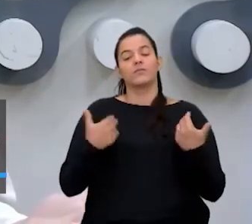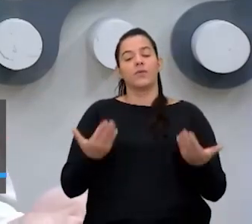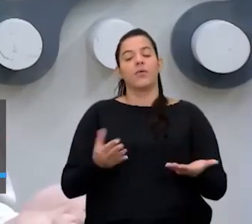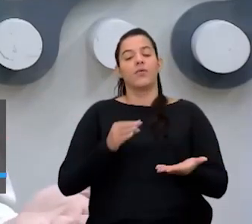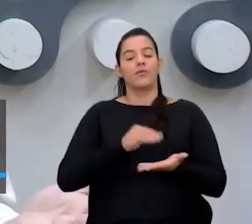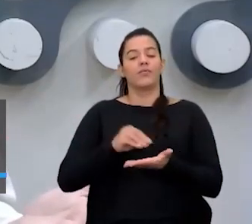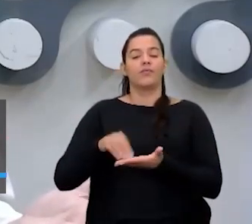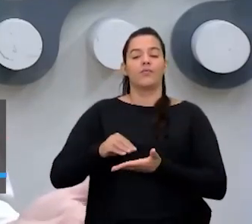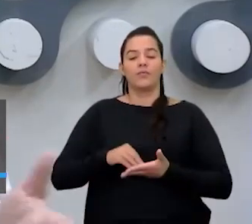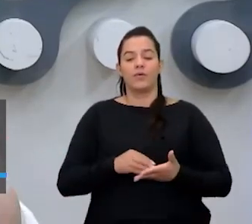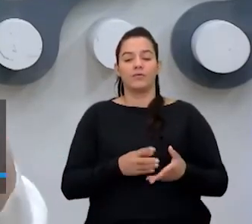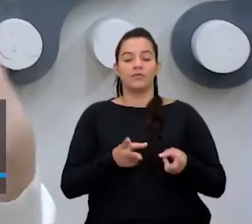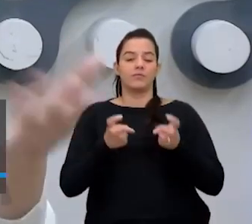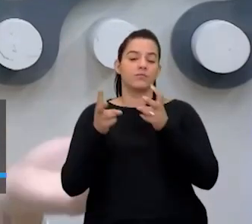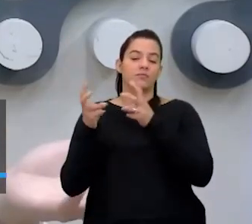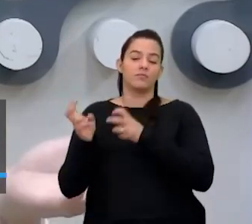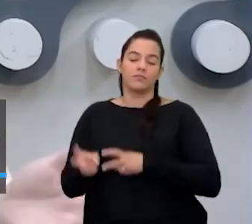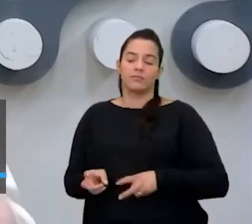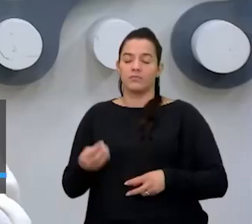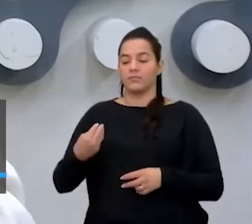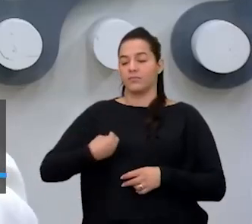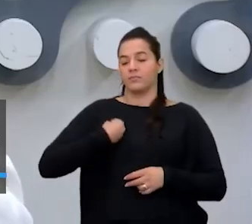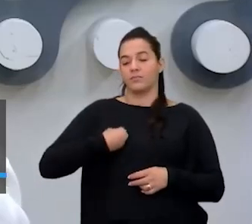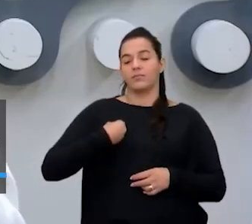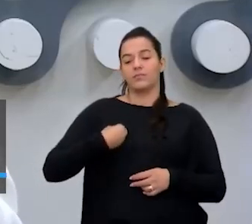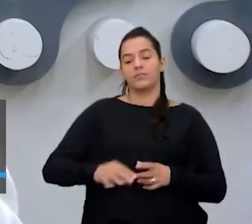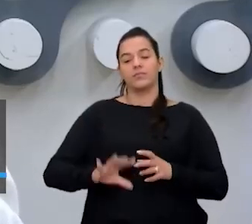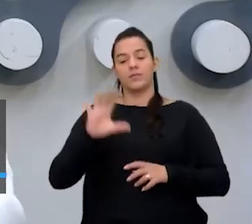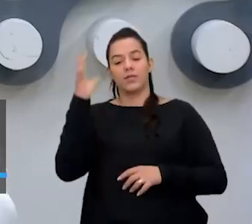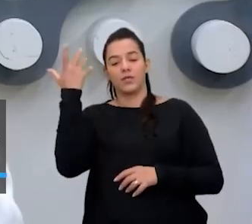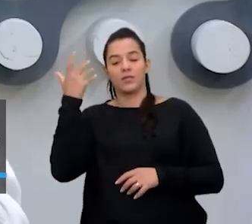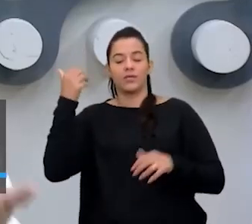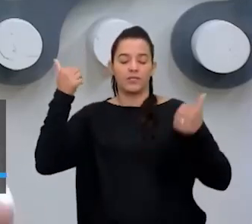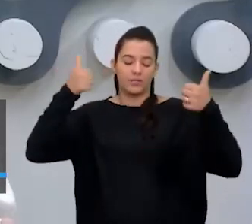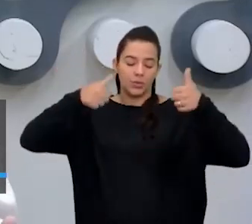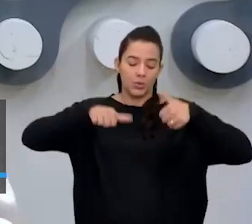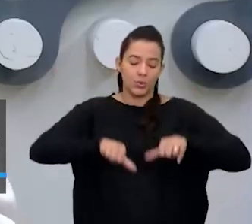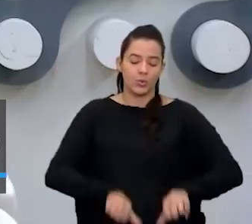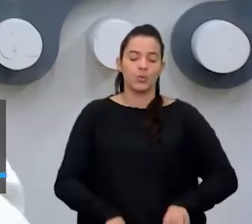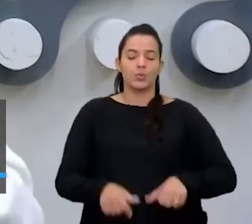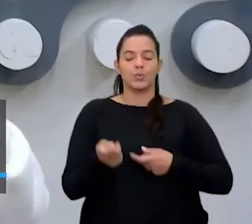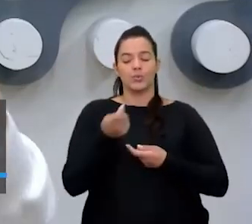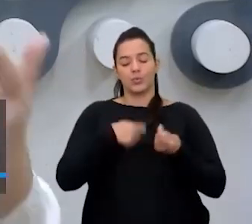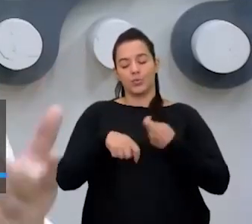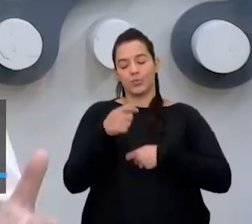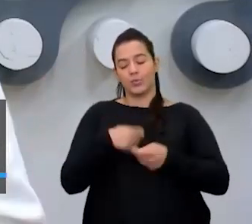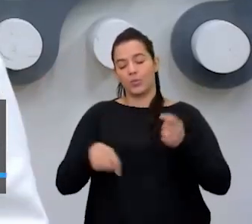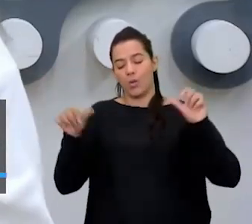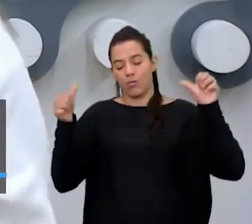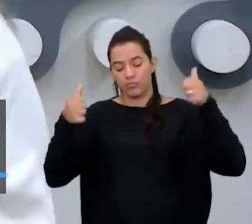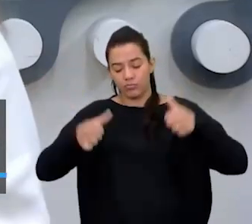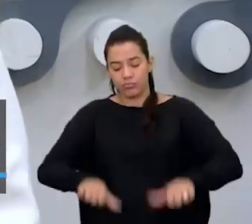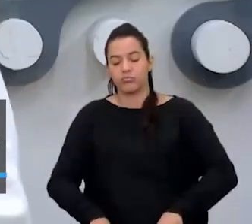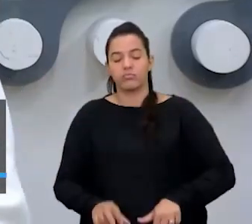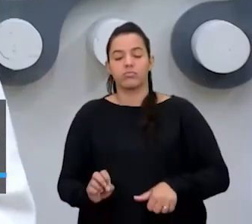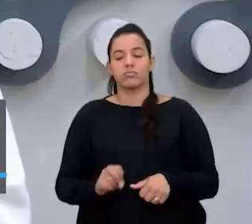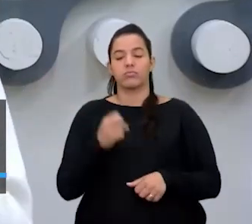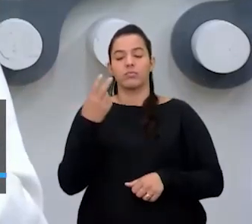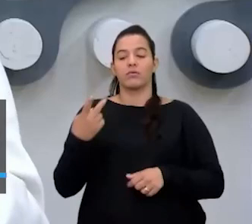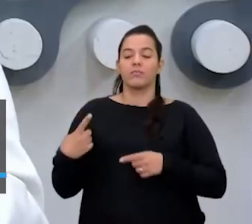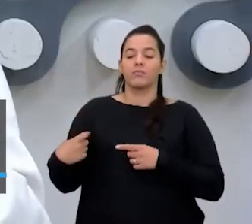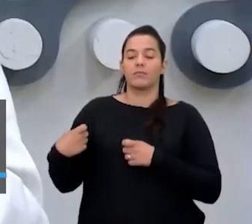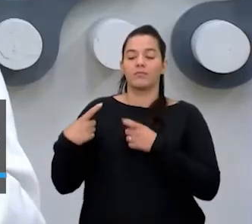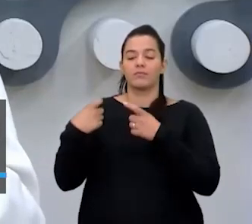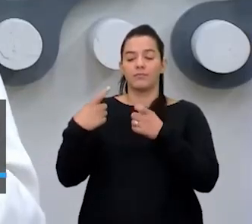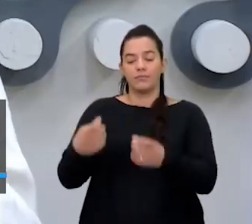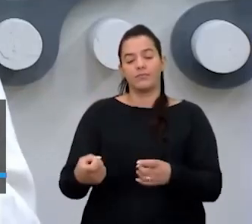de perspectiva de vida causada por uma depressão econômica enorme ou pela própria guerra, tá certo?